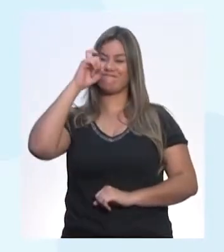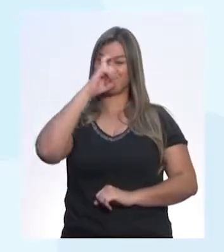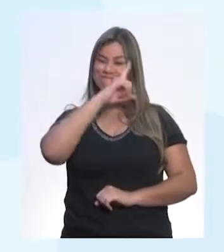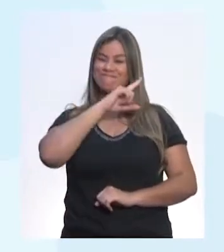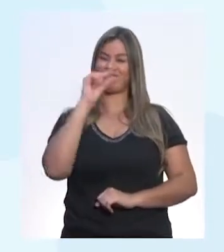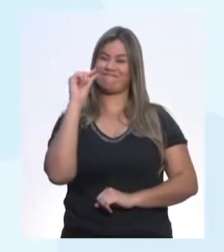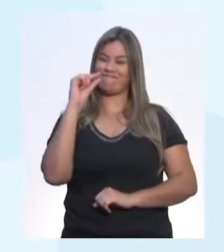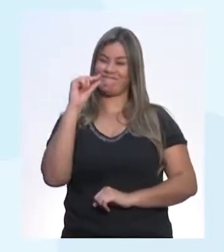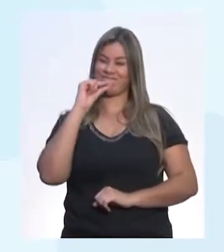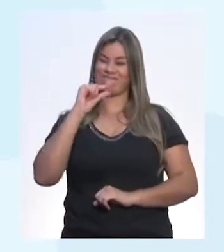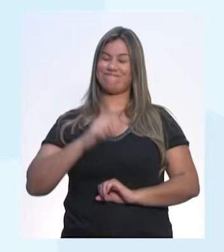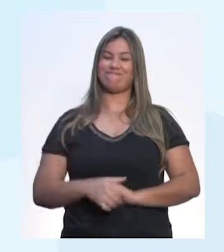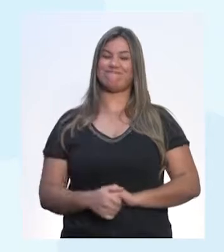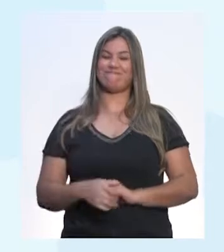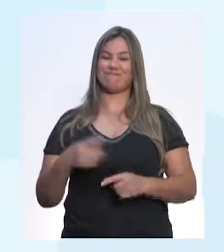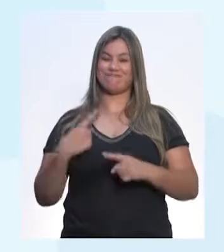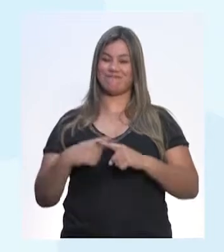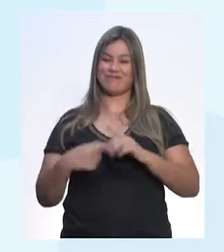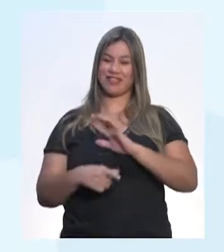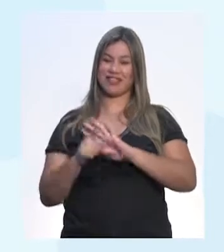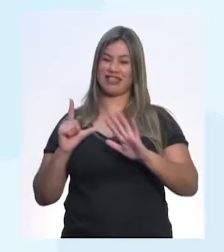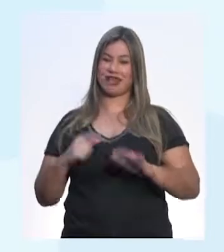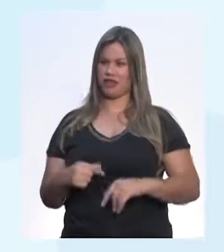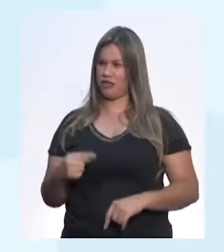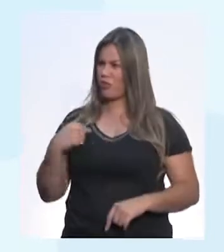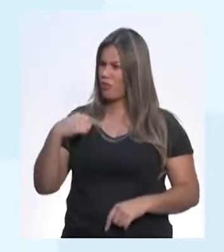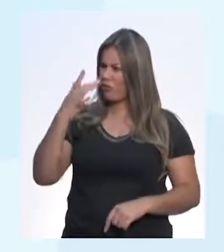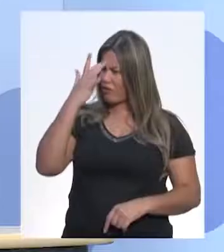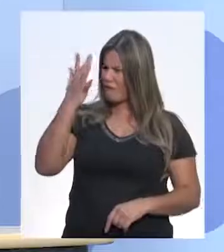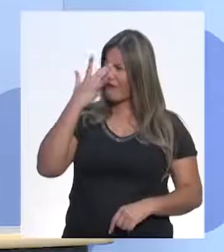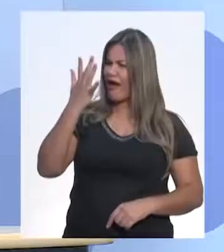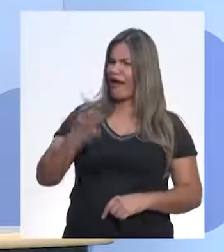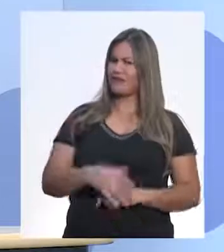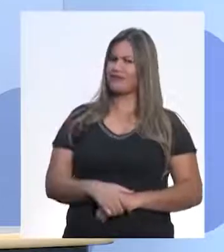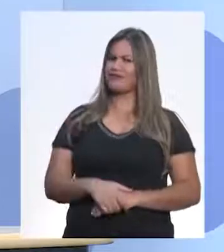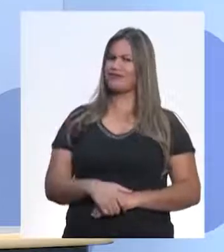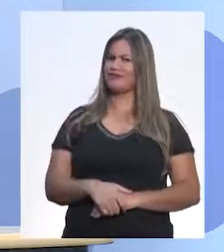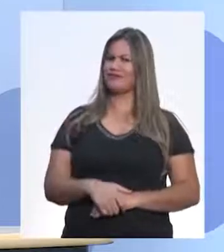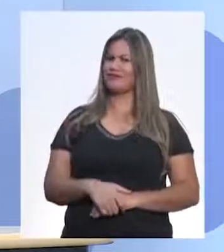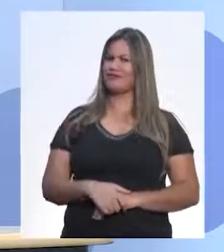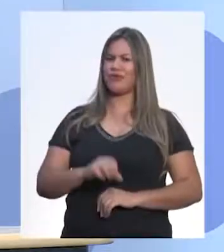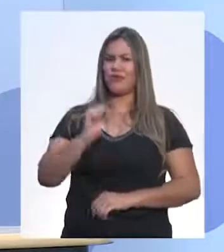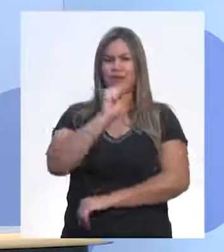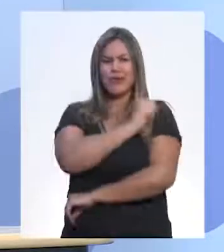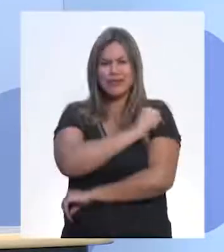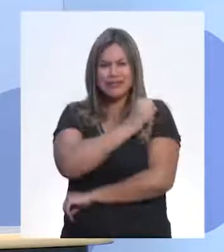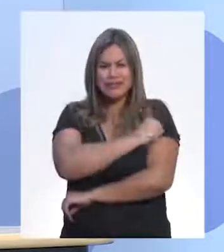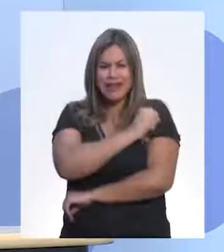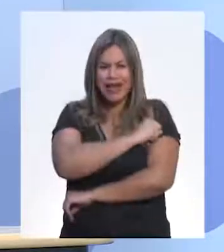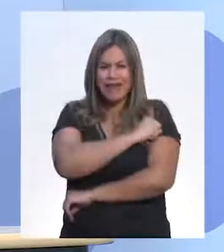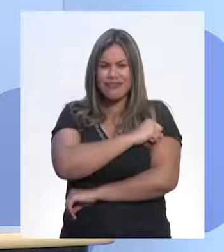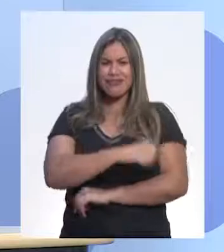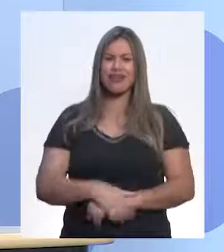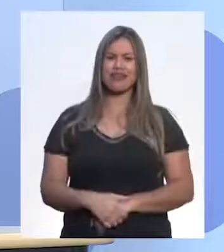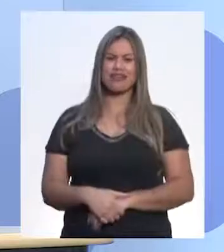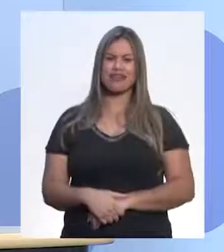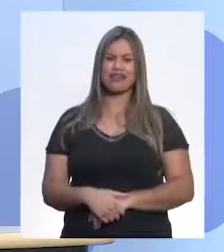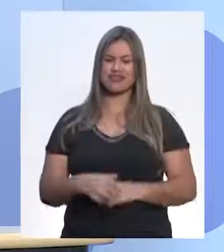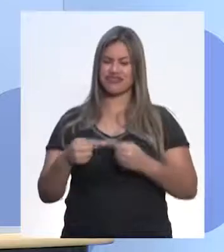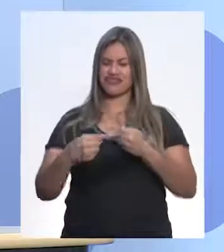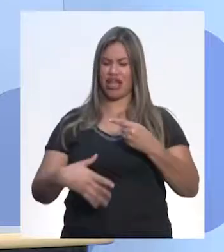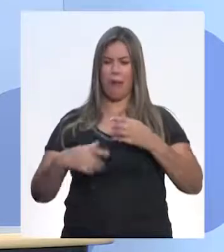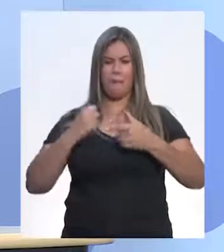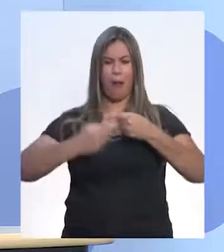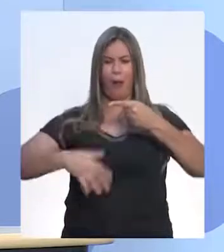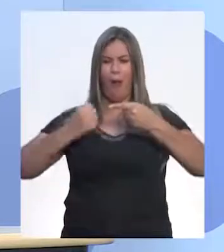mais para eles, porque até então Cê só é louco, estava achei montando. fácil essa daí, achei Você fácil. achou fácil? Ô, fácil. Ah, então Oitavo tá. ano aqui, ó, vai começar, a hora que abrir o chat